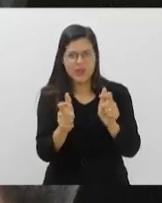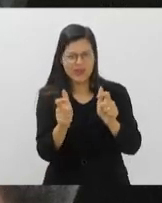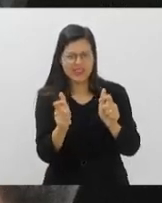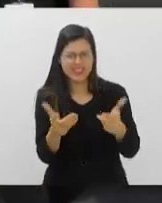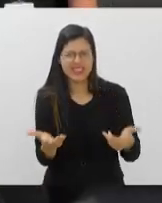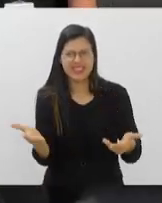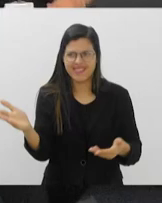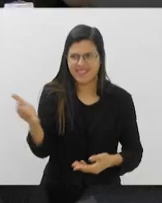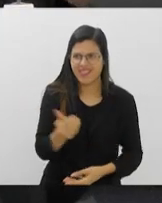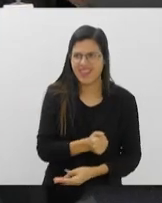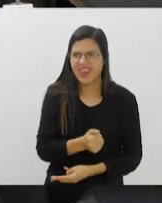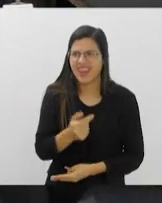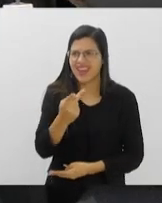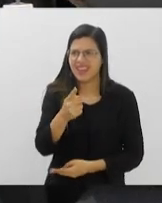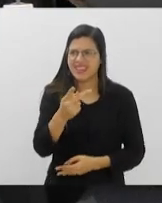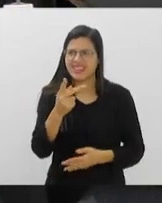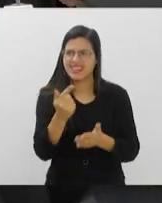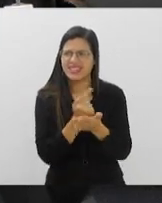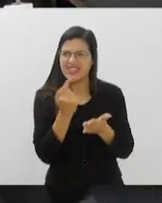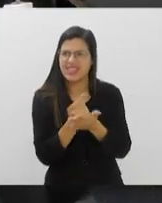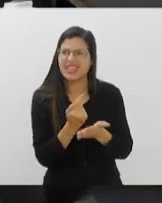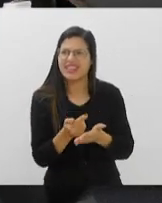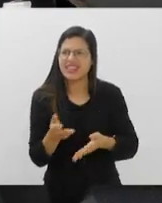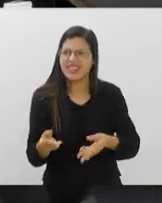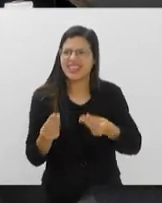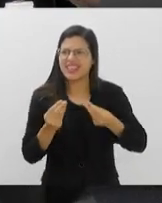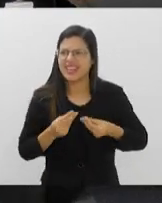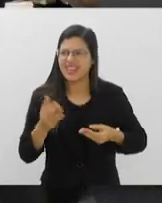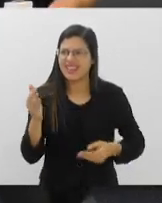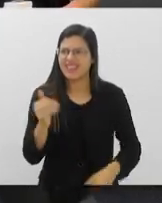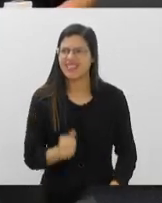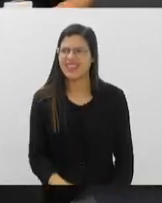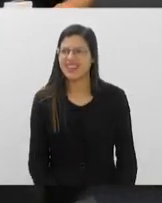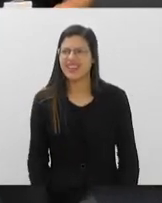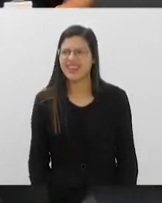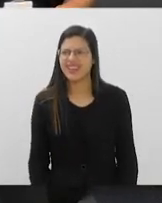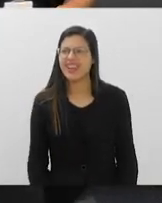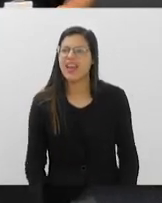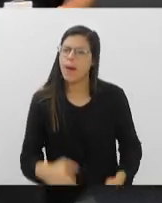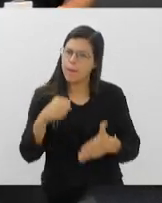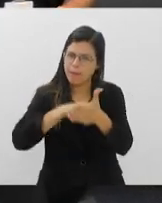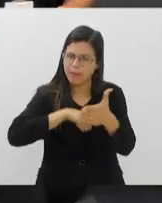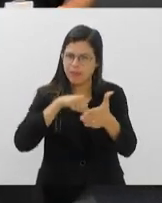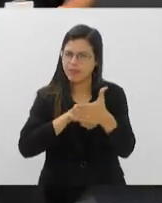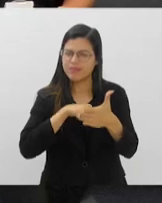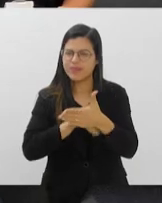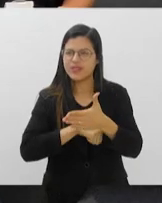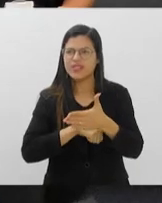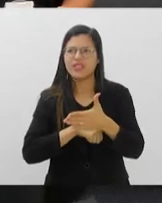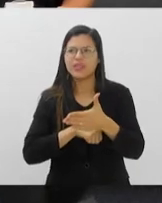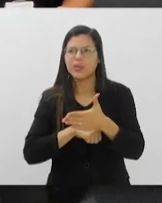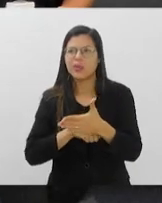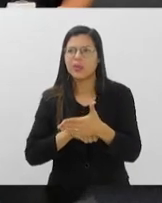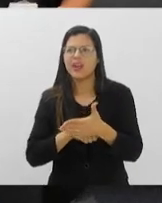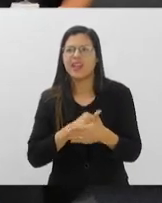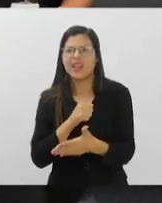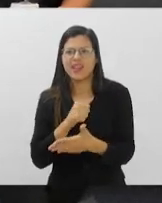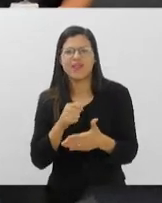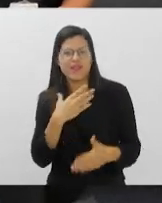vir seu livro vai ser entregue a mim é uma militante aí ó nascida do